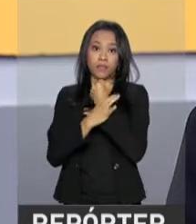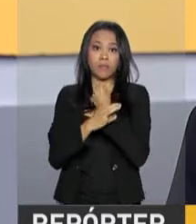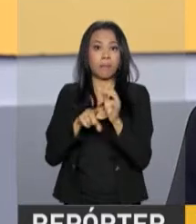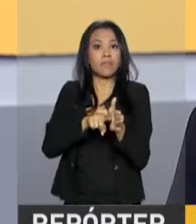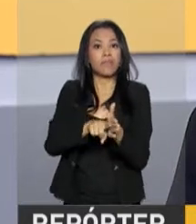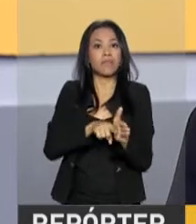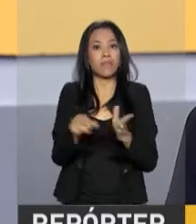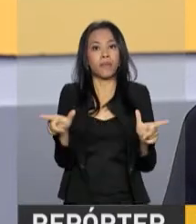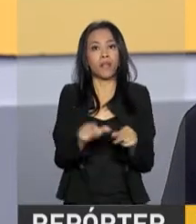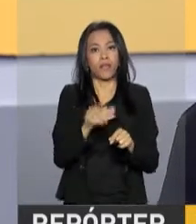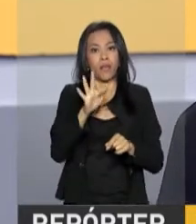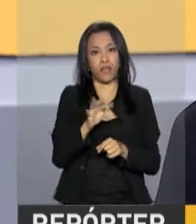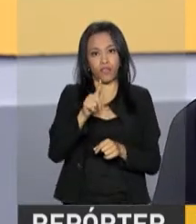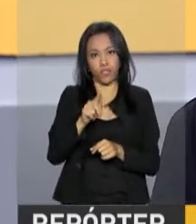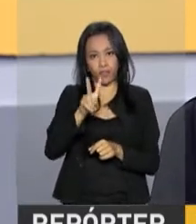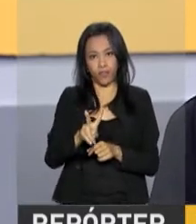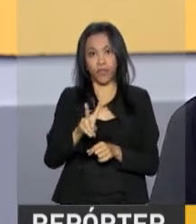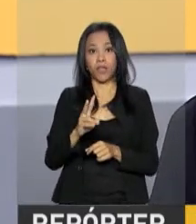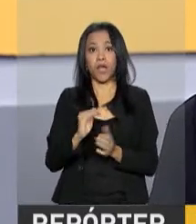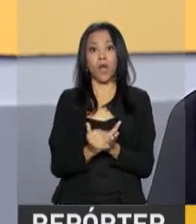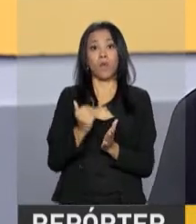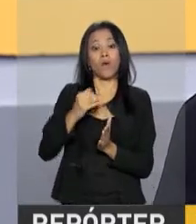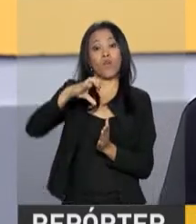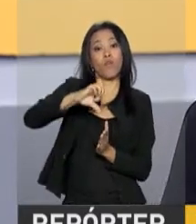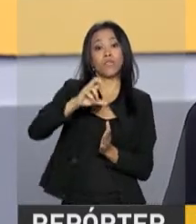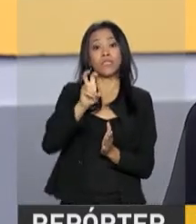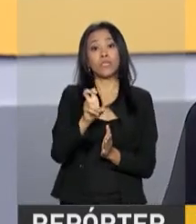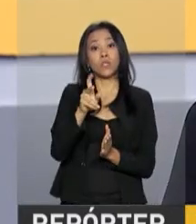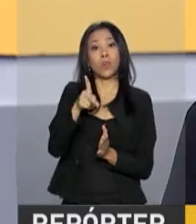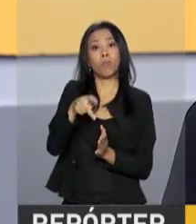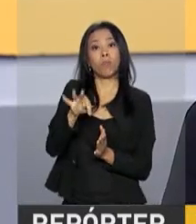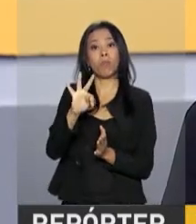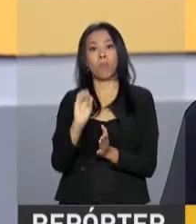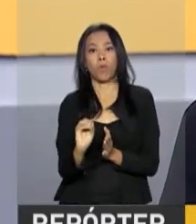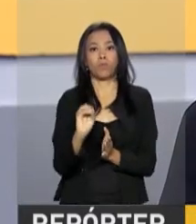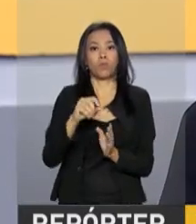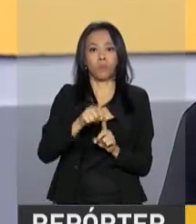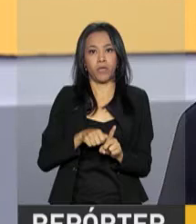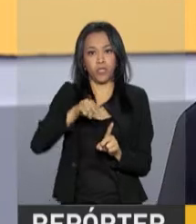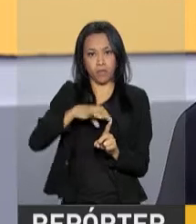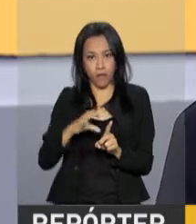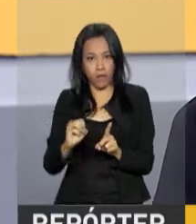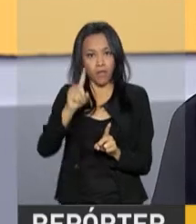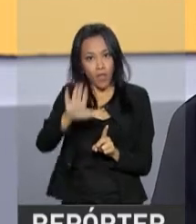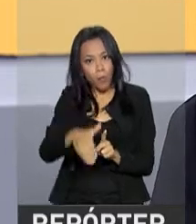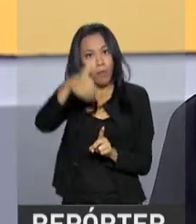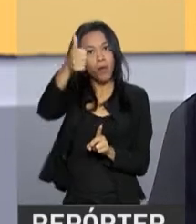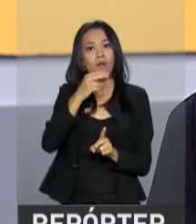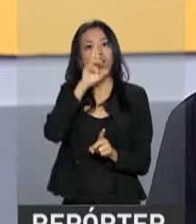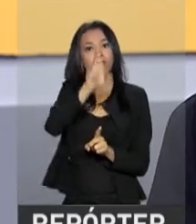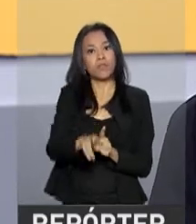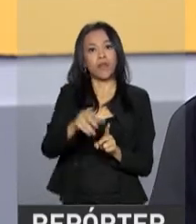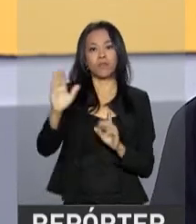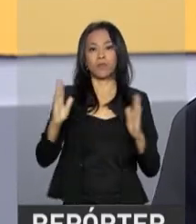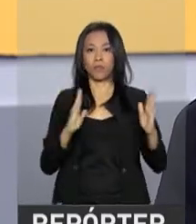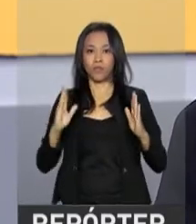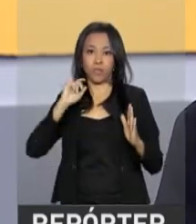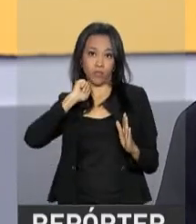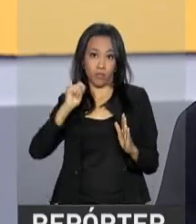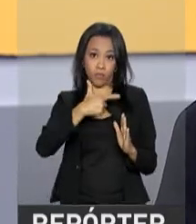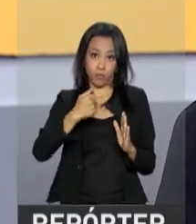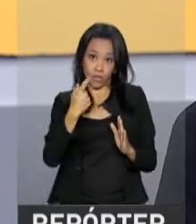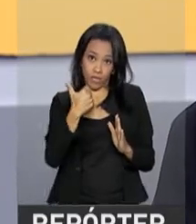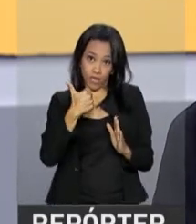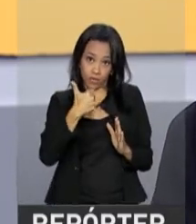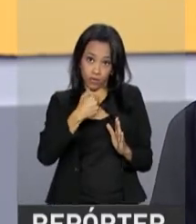avançou para 95 pontos em março é o melhor resultado desde abril de 2014 a maior contribuição para a alta